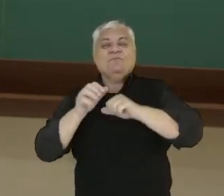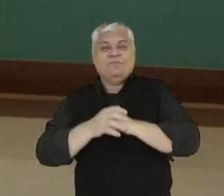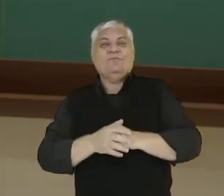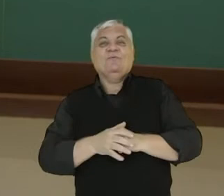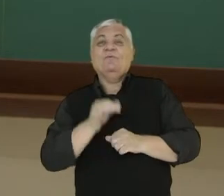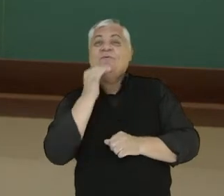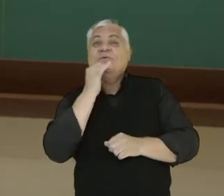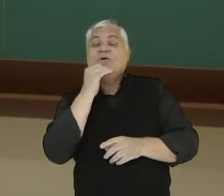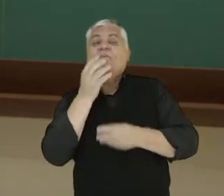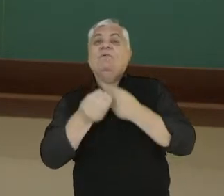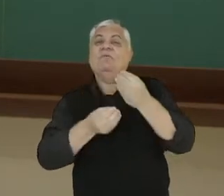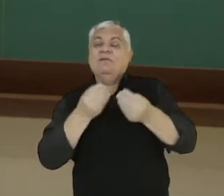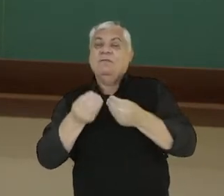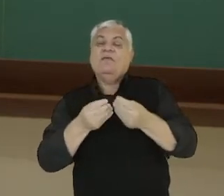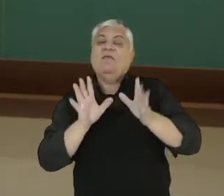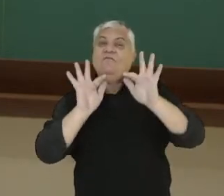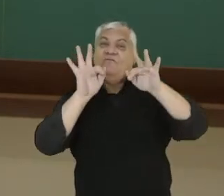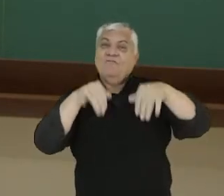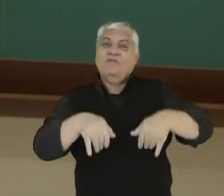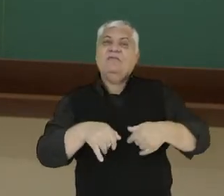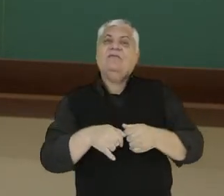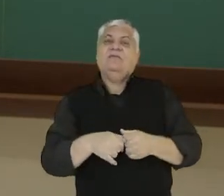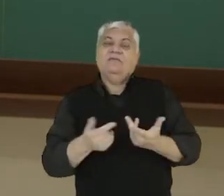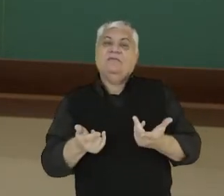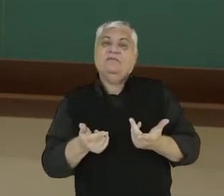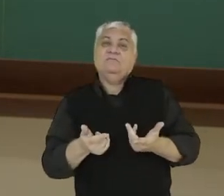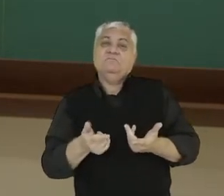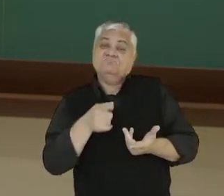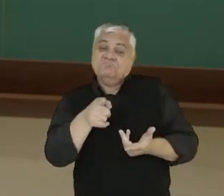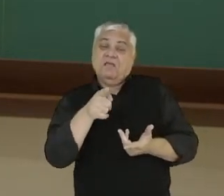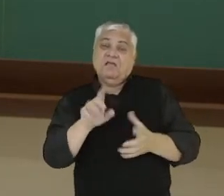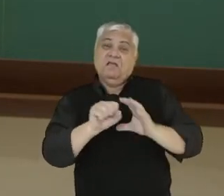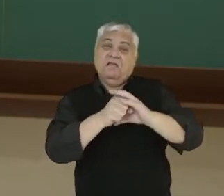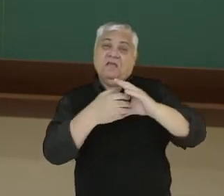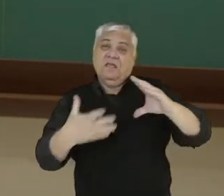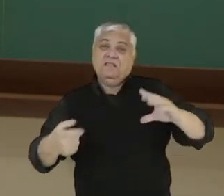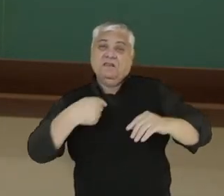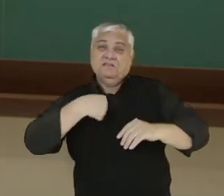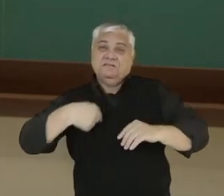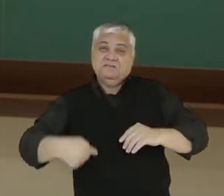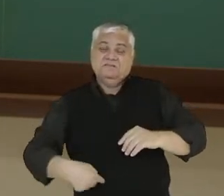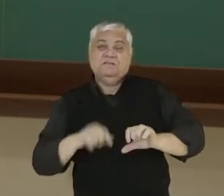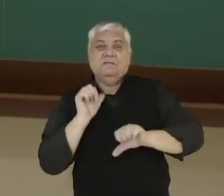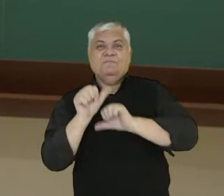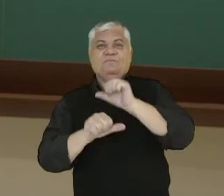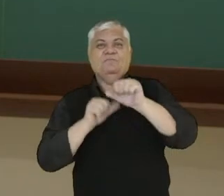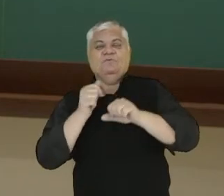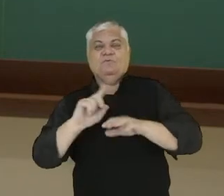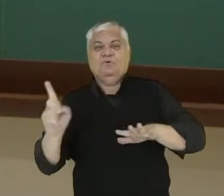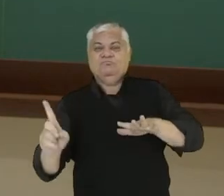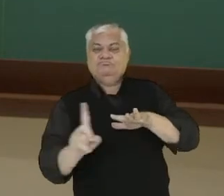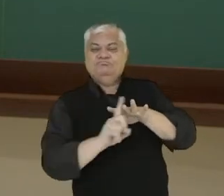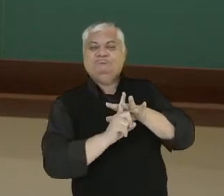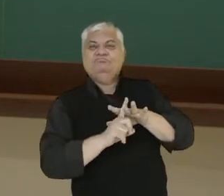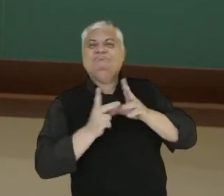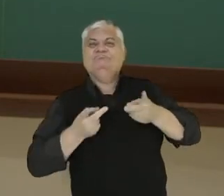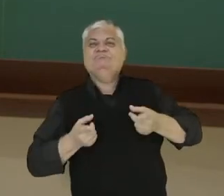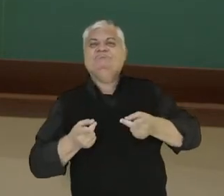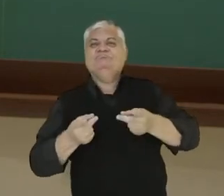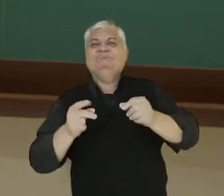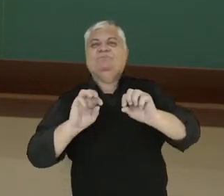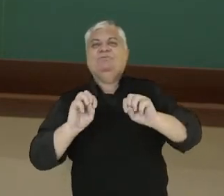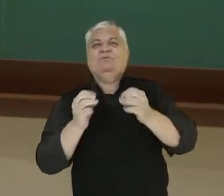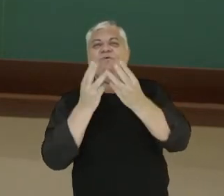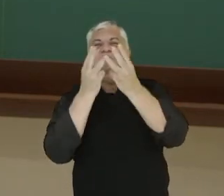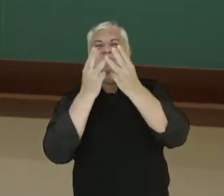posições e acabou ali dando essa característica da China passar a ser membro permanente do Conselho de Segurança da